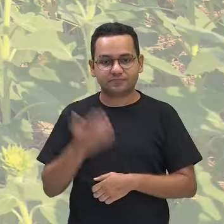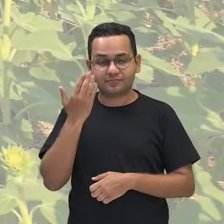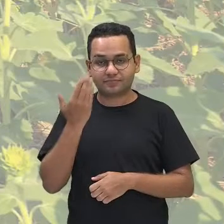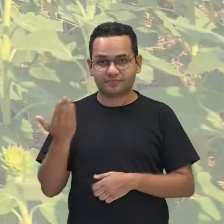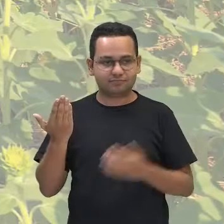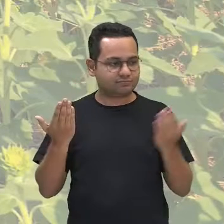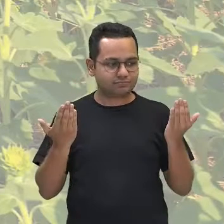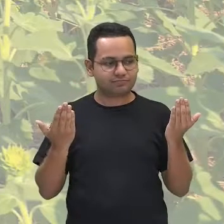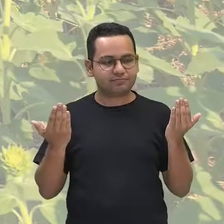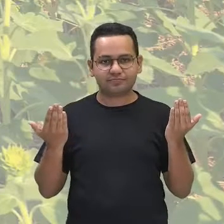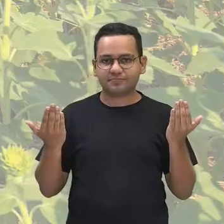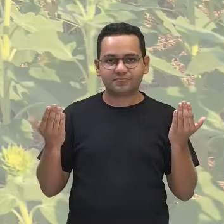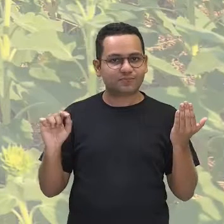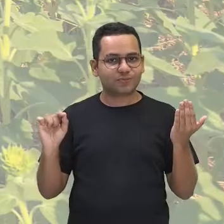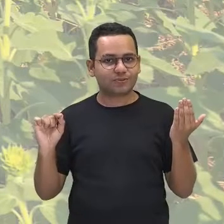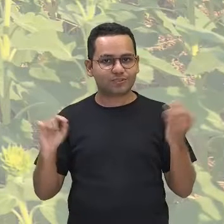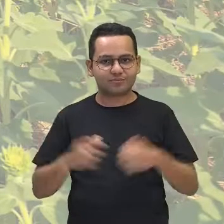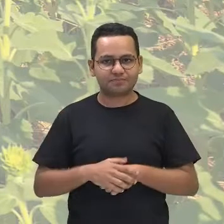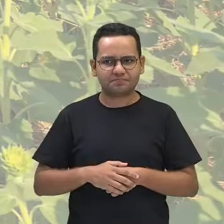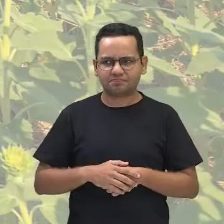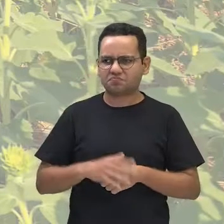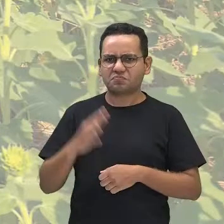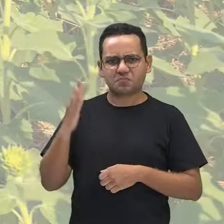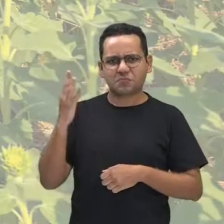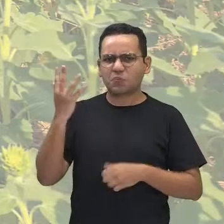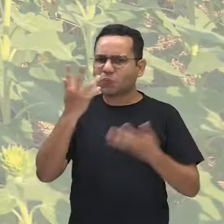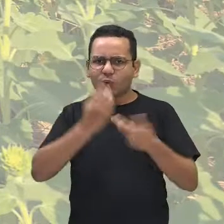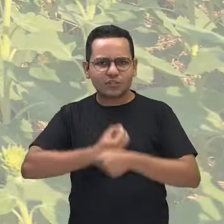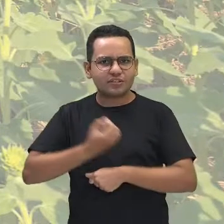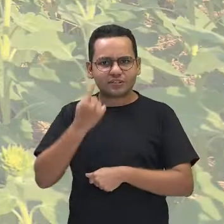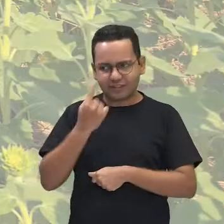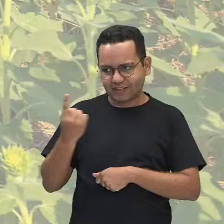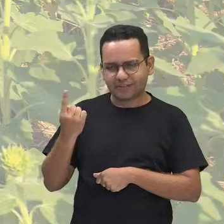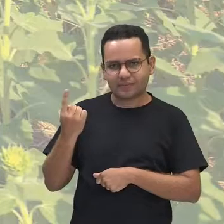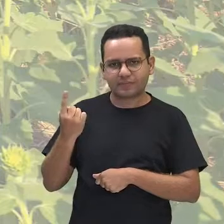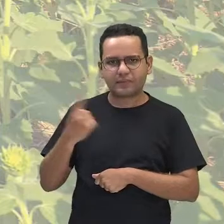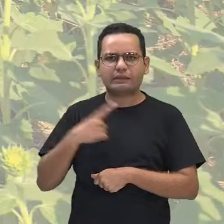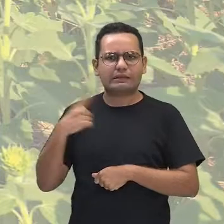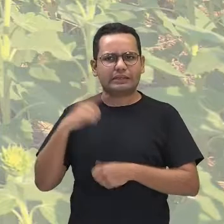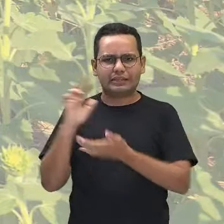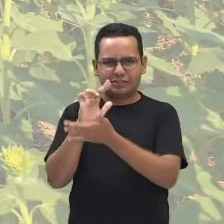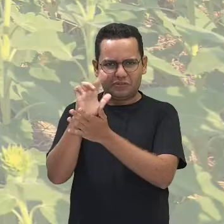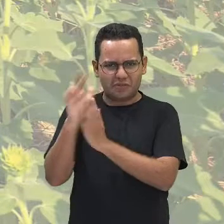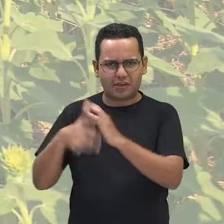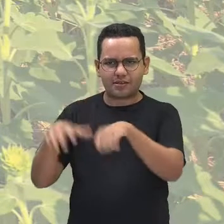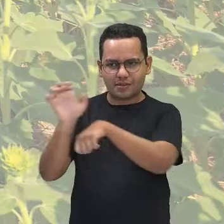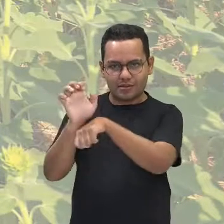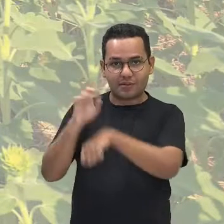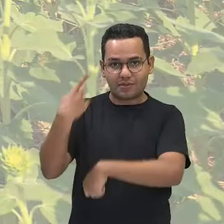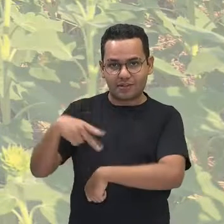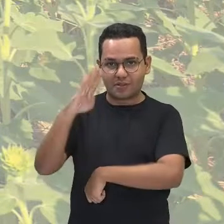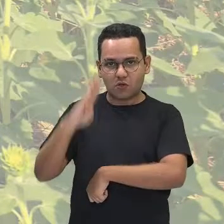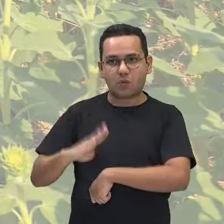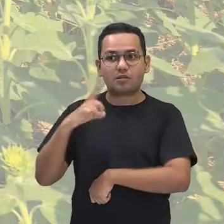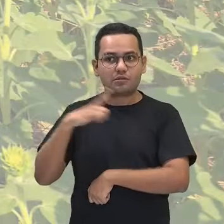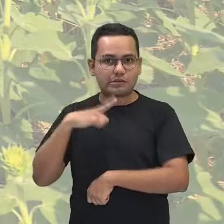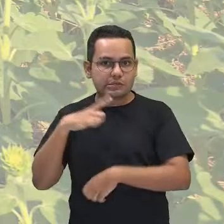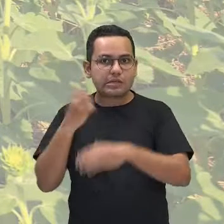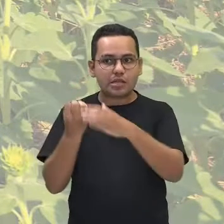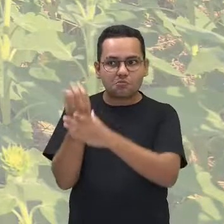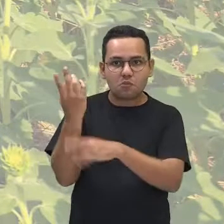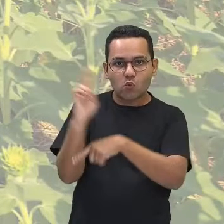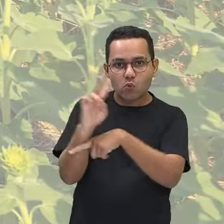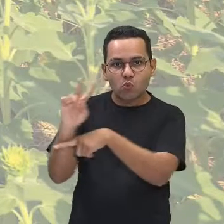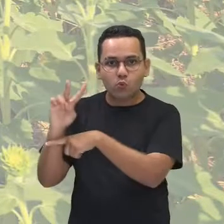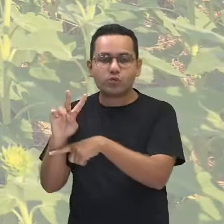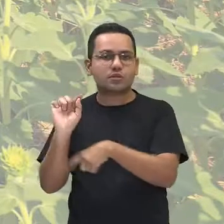ó, essa planta bonita aí que em vários estados do Brasil ela é cultivada, seja por